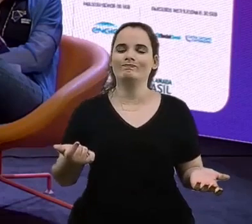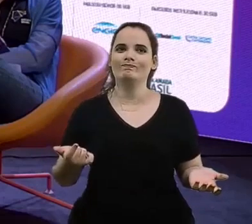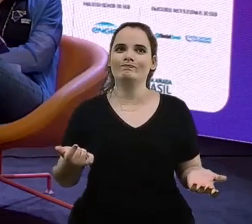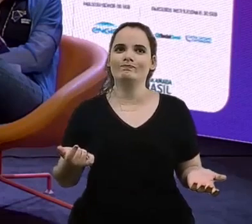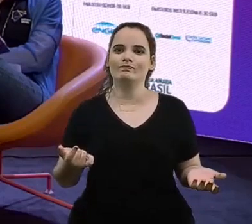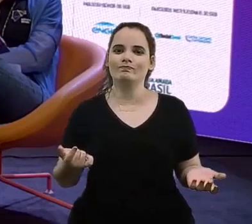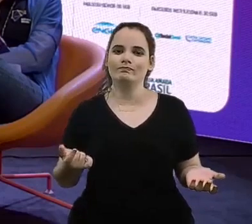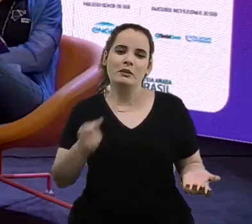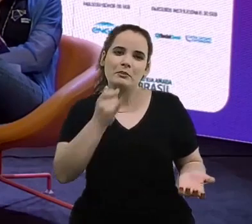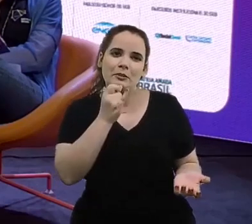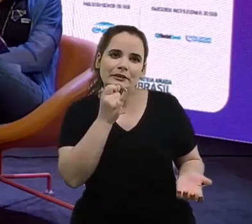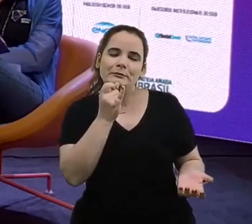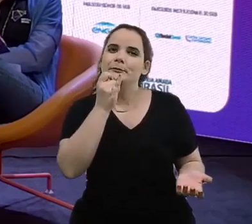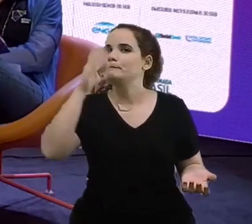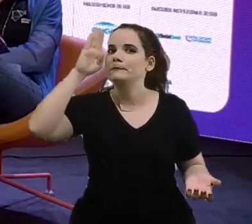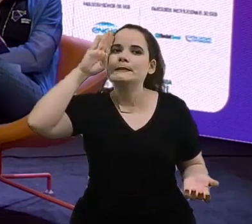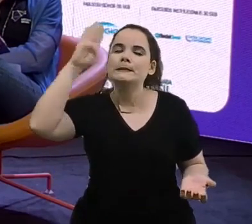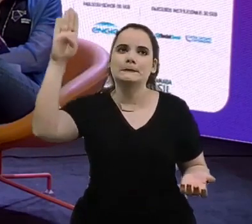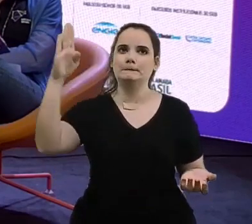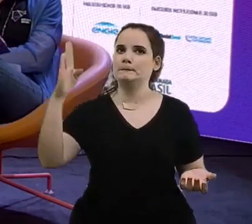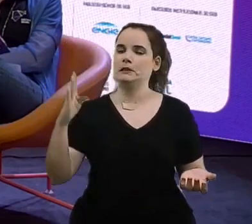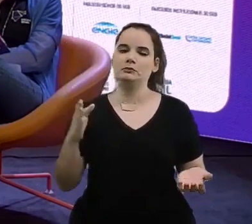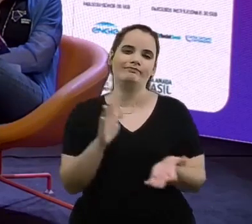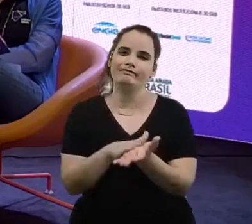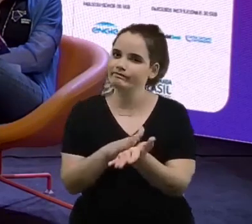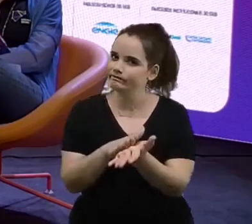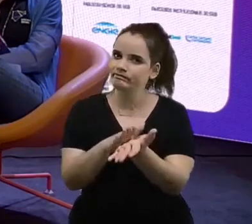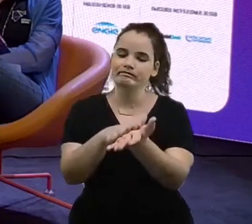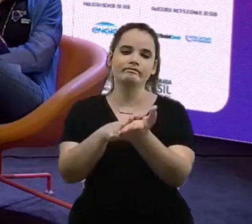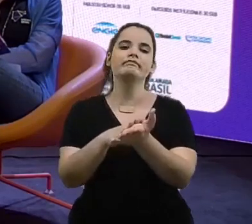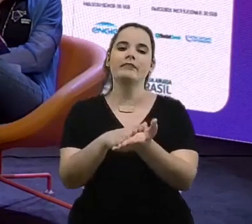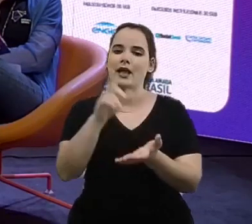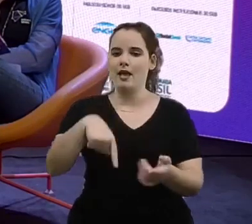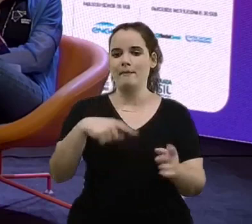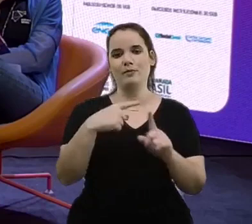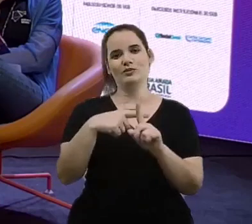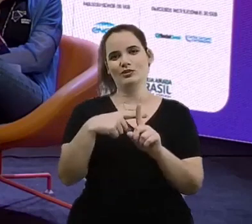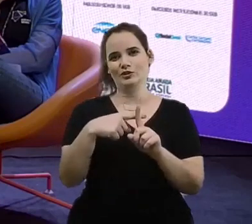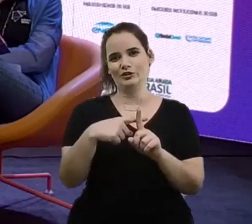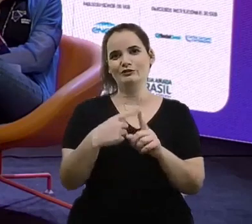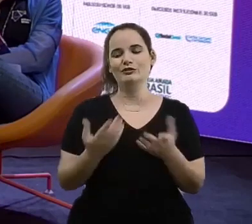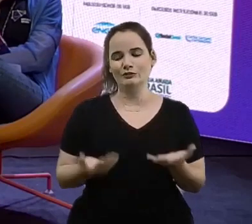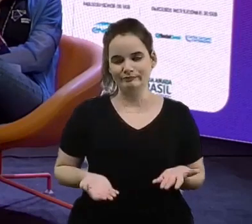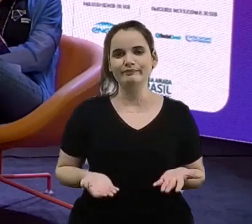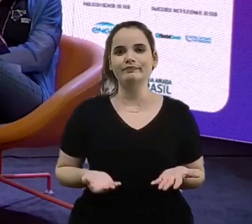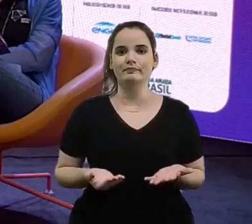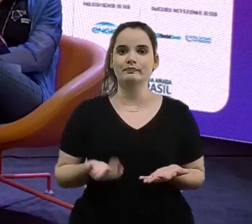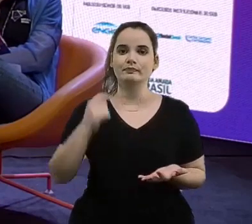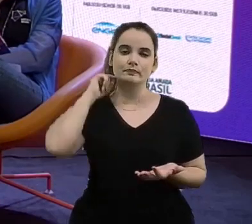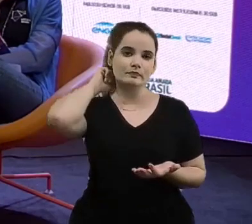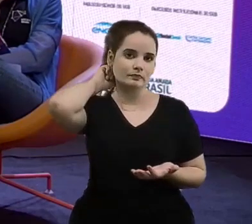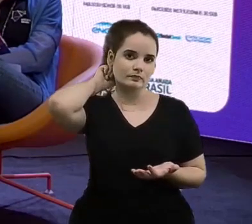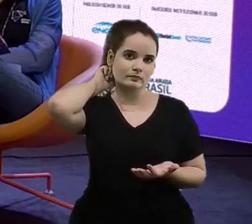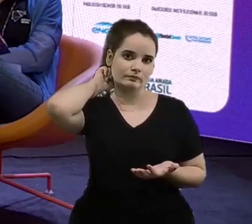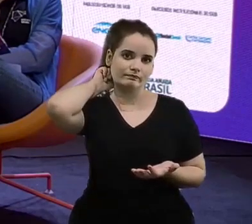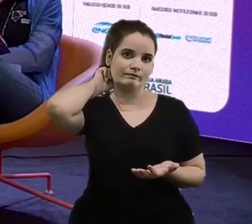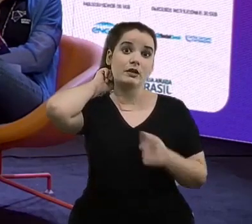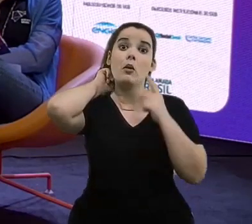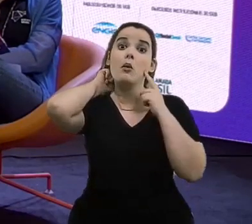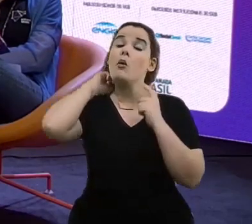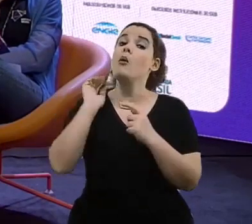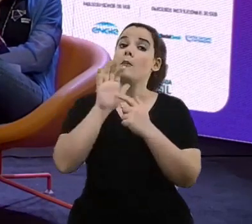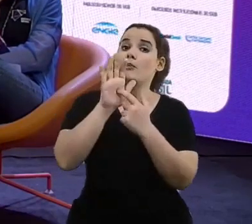no desenvolvimento desse BI, né, que já está praticamente finalizado, a gente ainda vai fazer a homologação dele, né, então